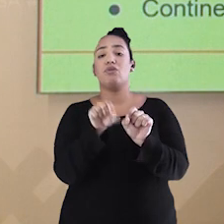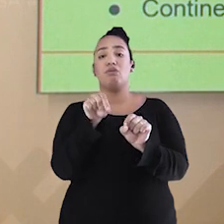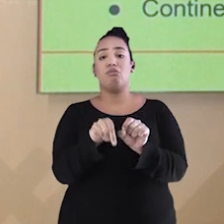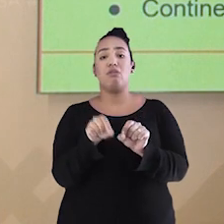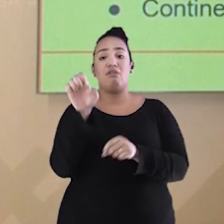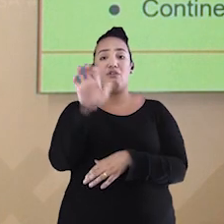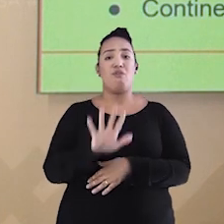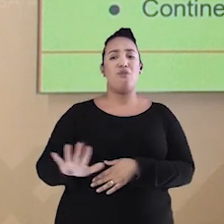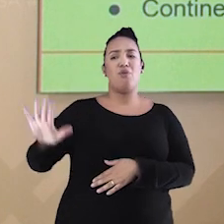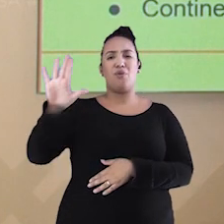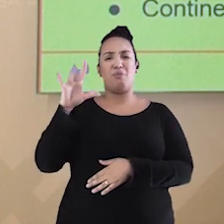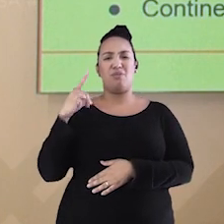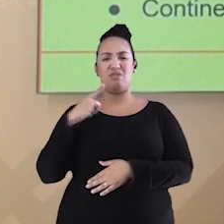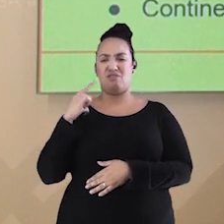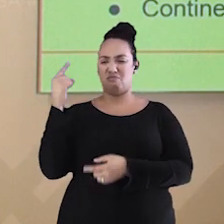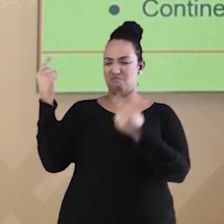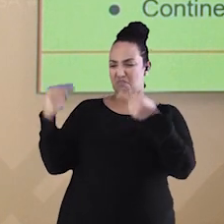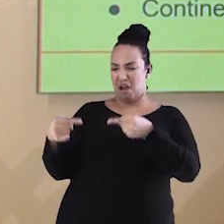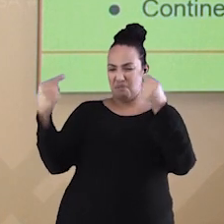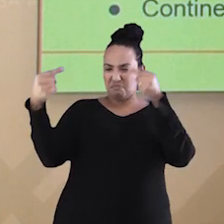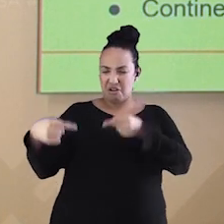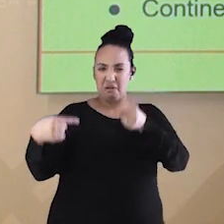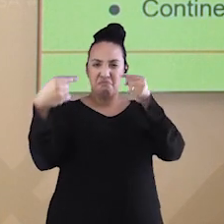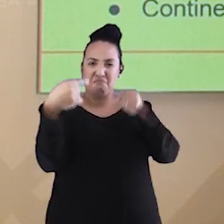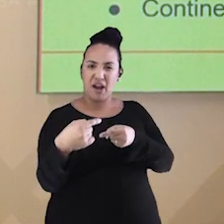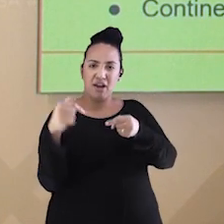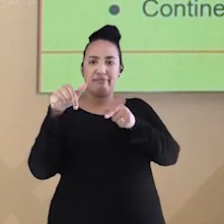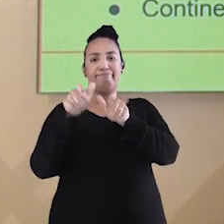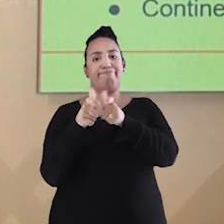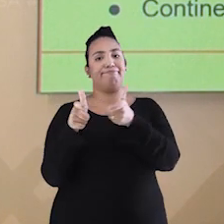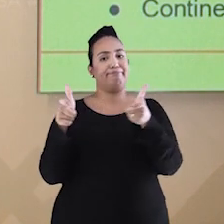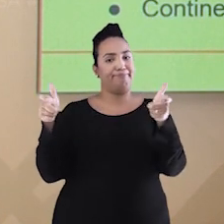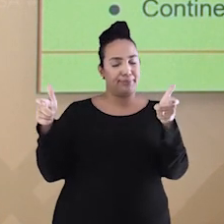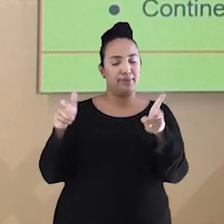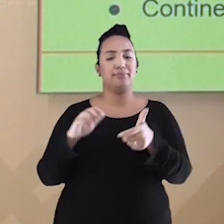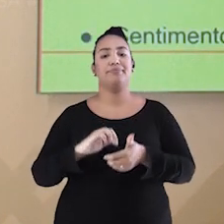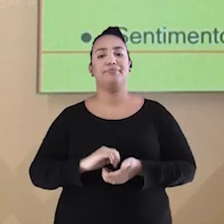rivalidade dentro da Europa, que começou a crescer mais do que o esperado.